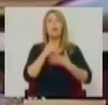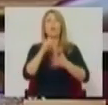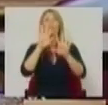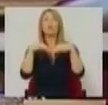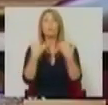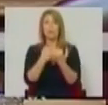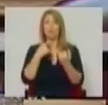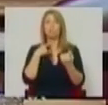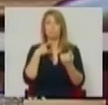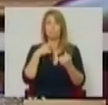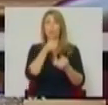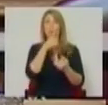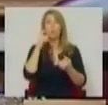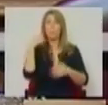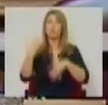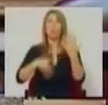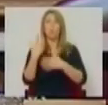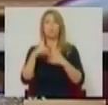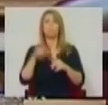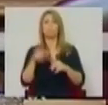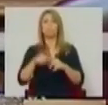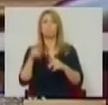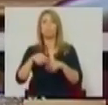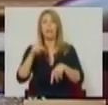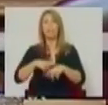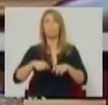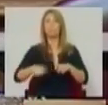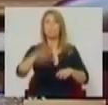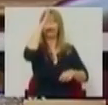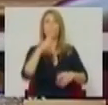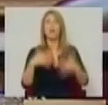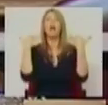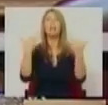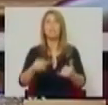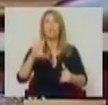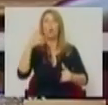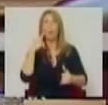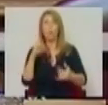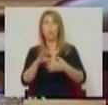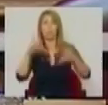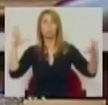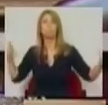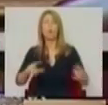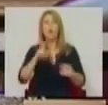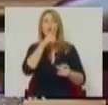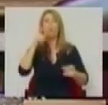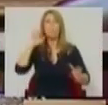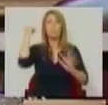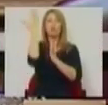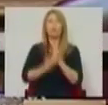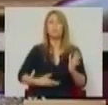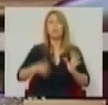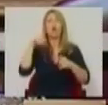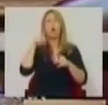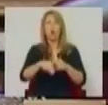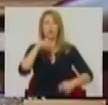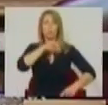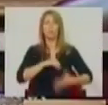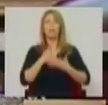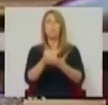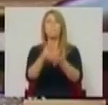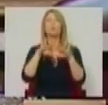ser rasgados na legislatura a seguir, quando foram rasgados compromissos constitucionais de cortes nos salários, nos apoios